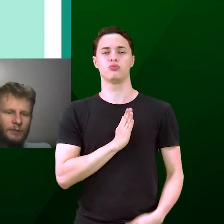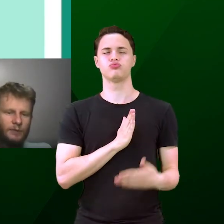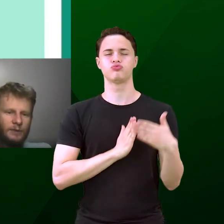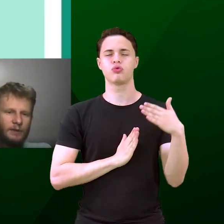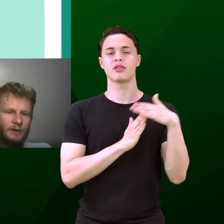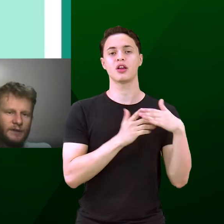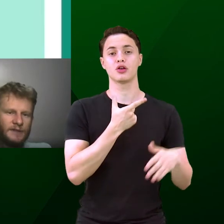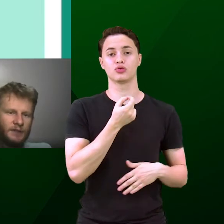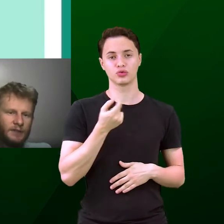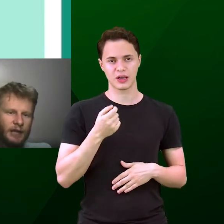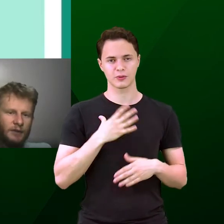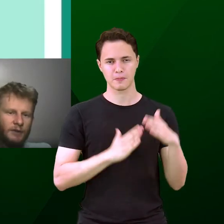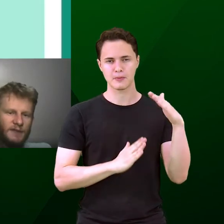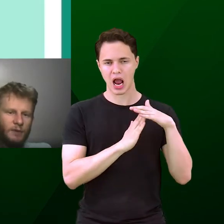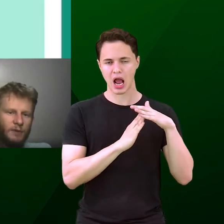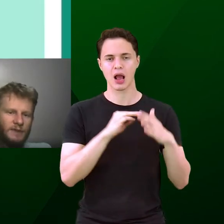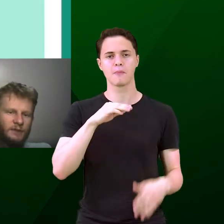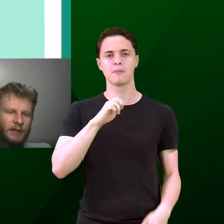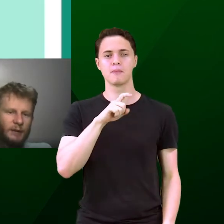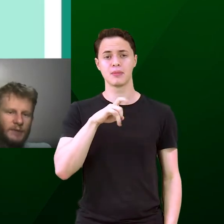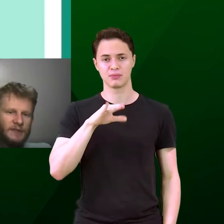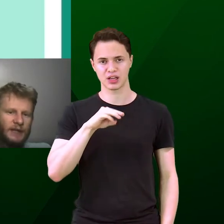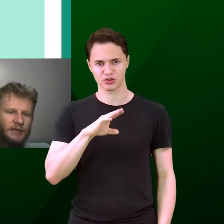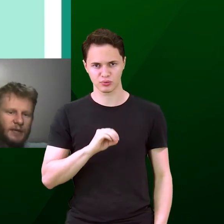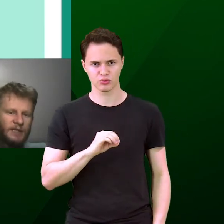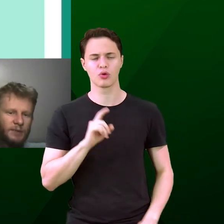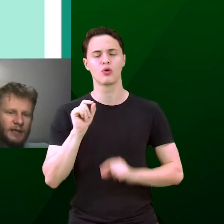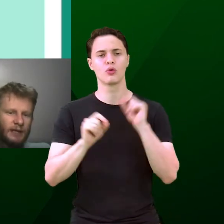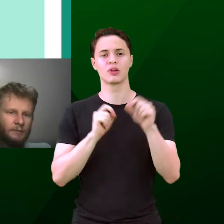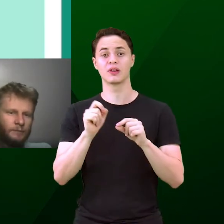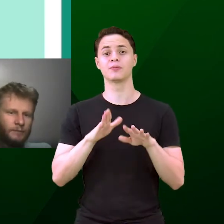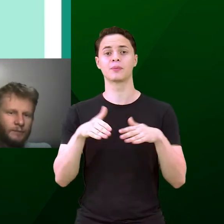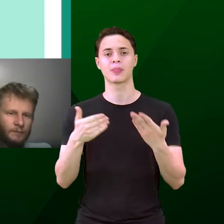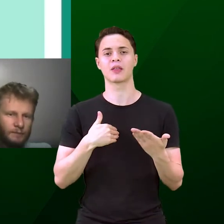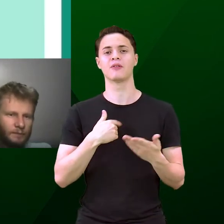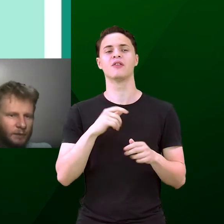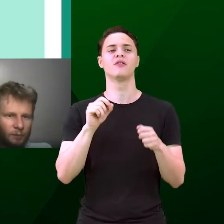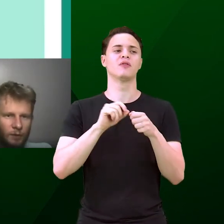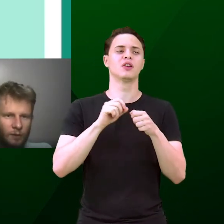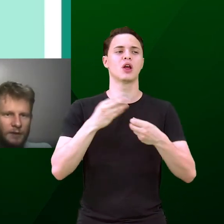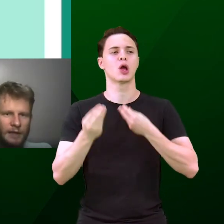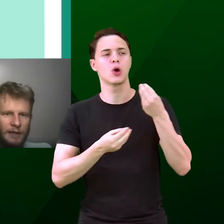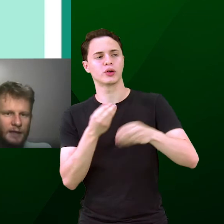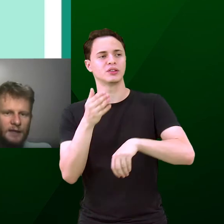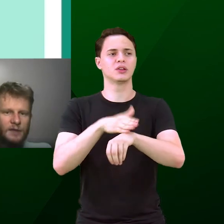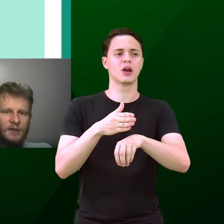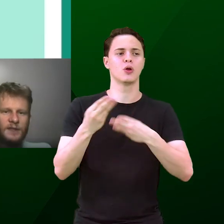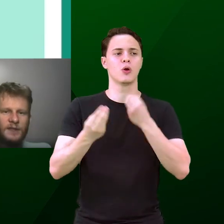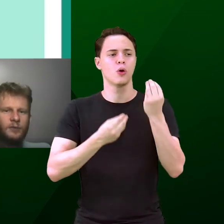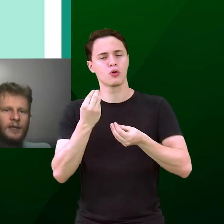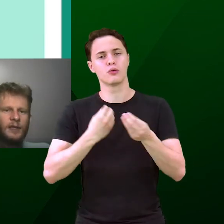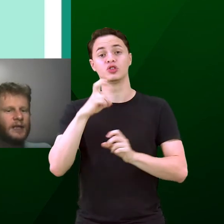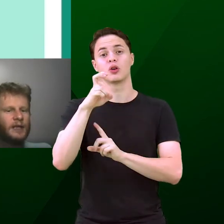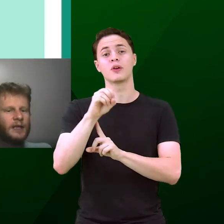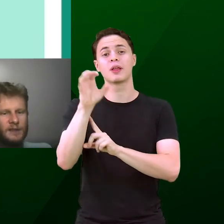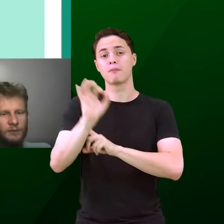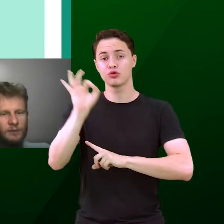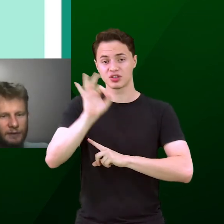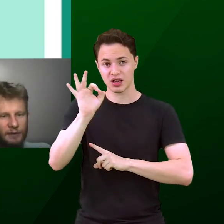roupa adequada, primeiramente, né? Colocar um tênis confortável, né? Uma roupa confortável, cuidar da hidratação, depois a gente vai ver